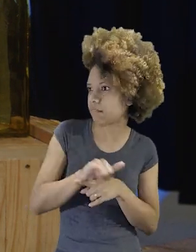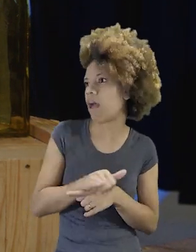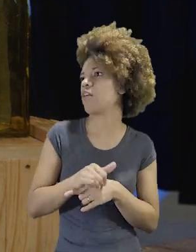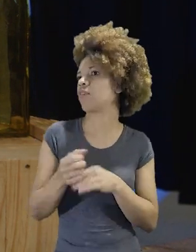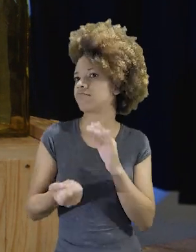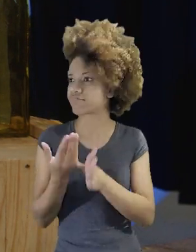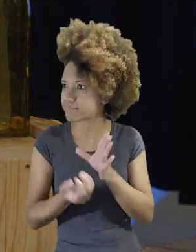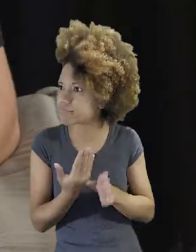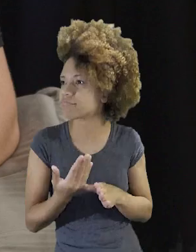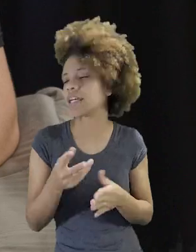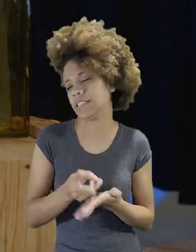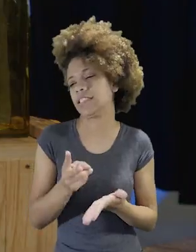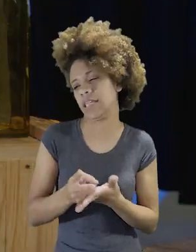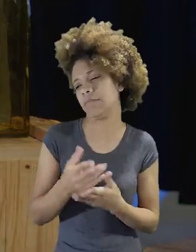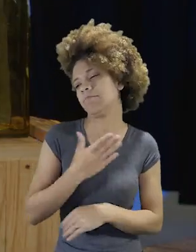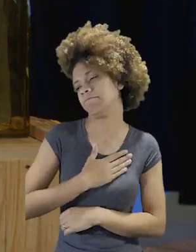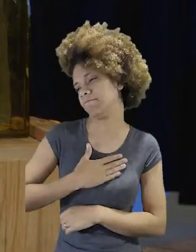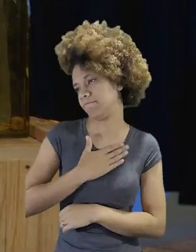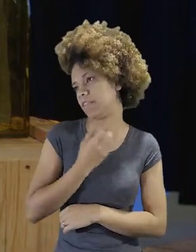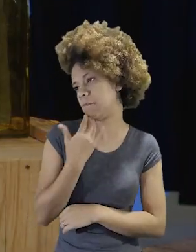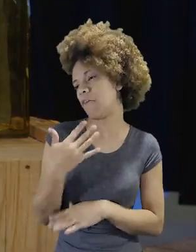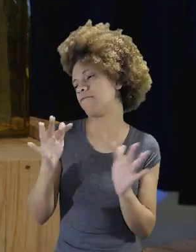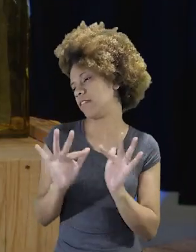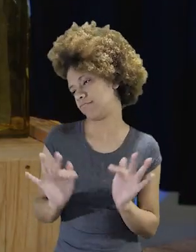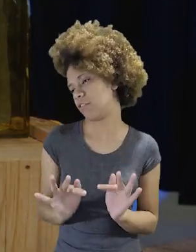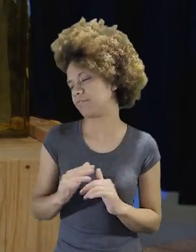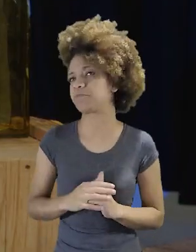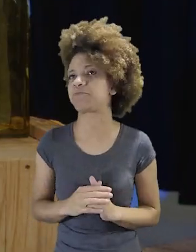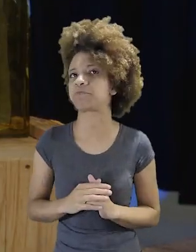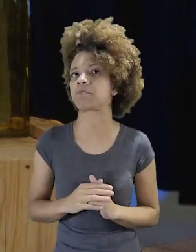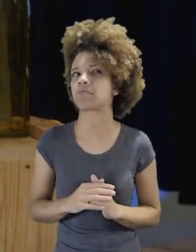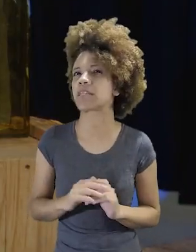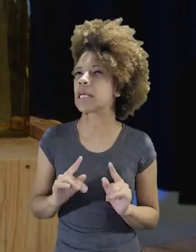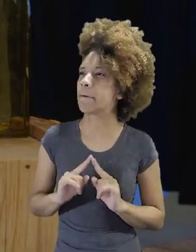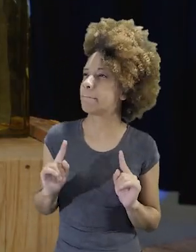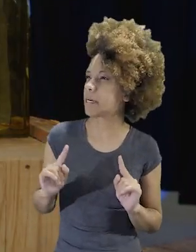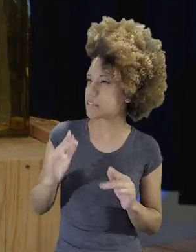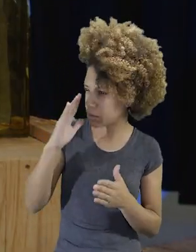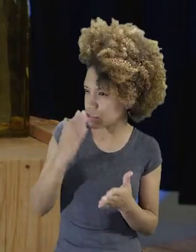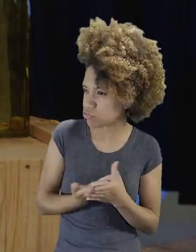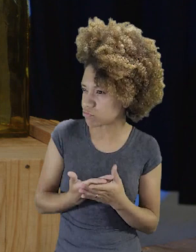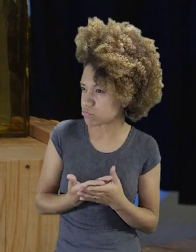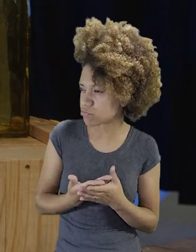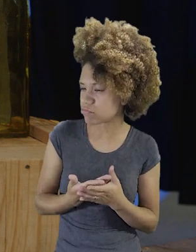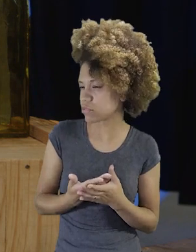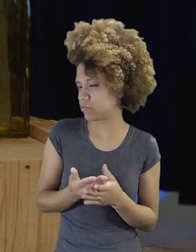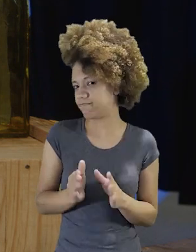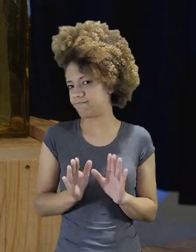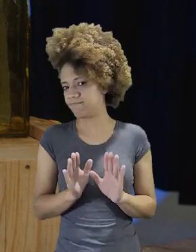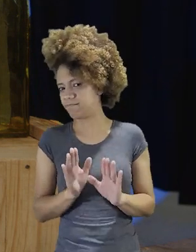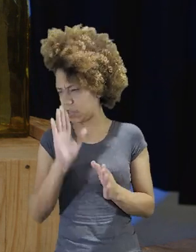tem novas gravadoras tem Nova isso sempre vai me trazer vai me trazer alegria é mas eu